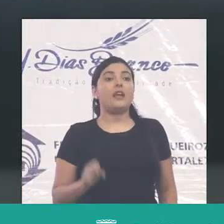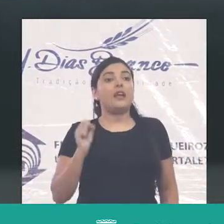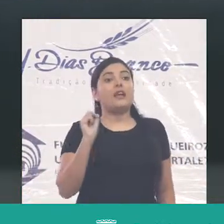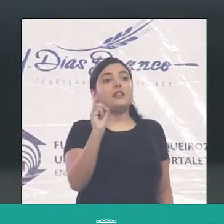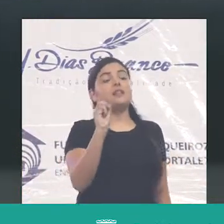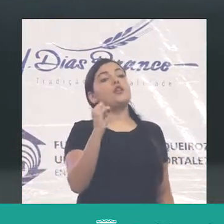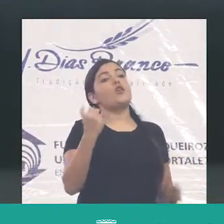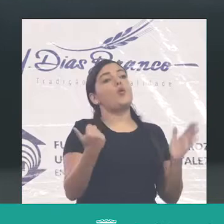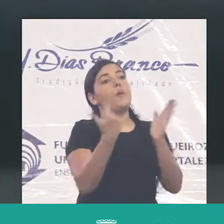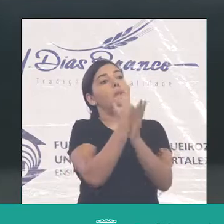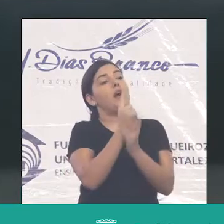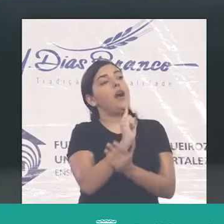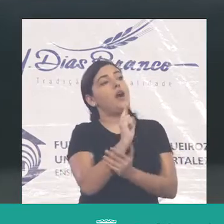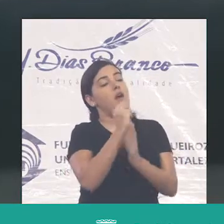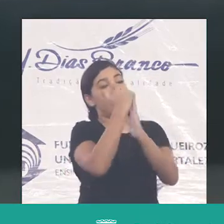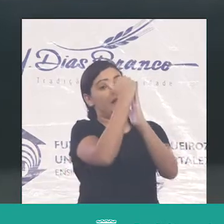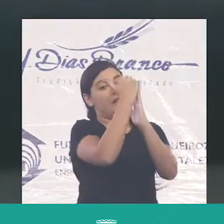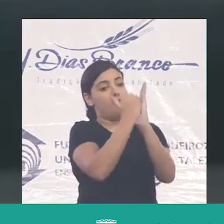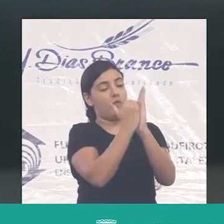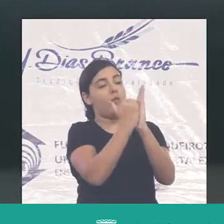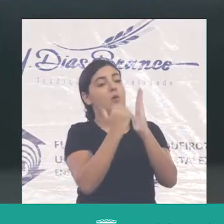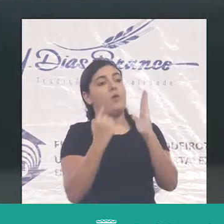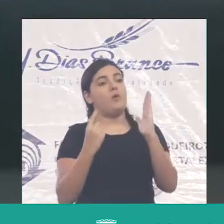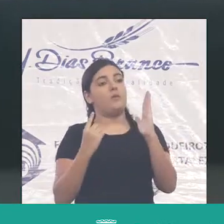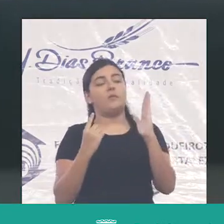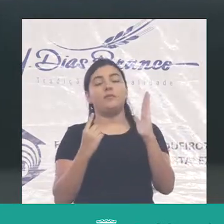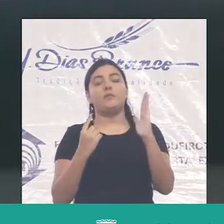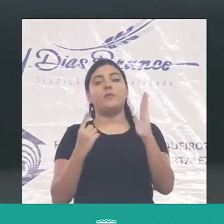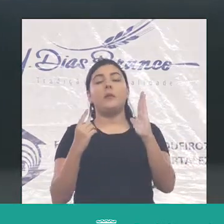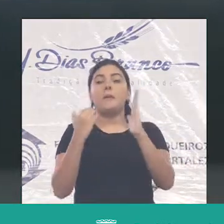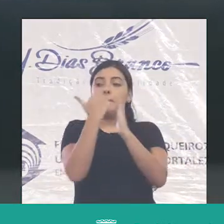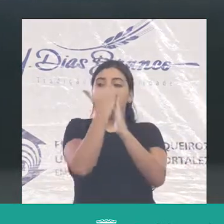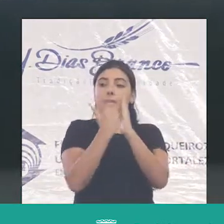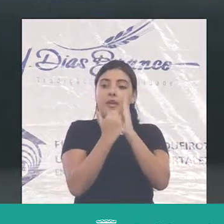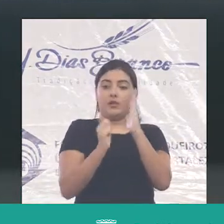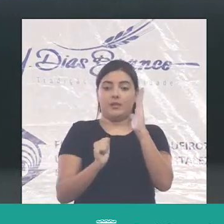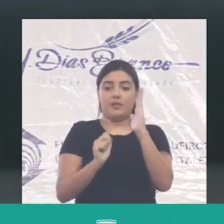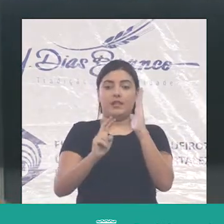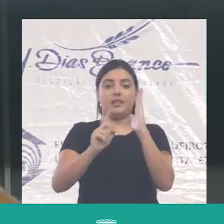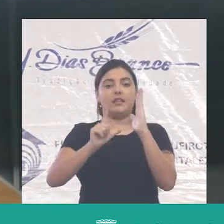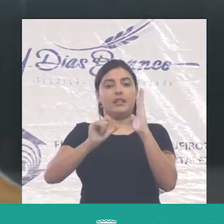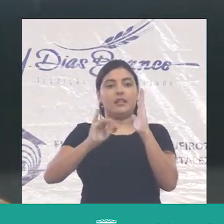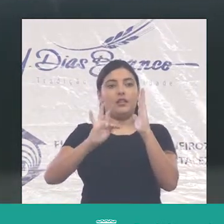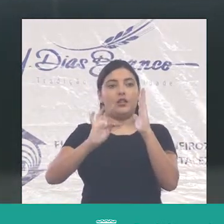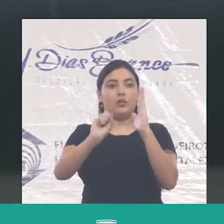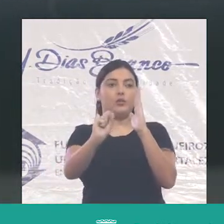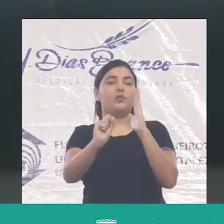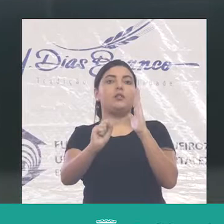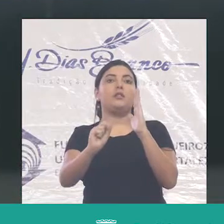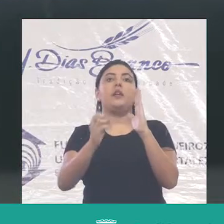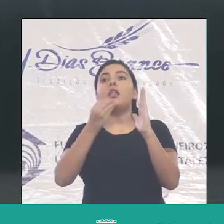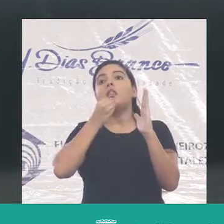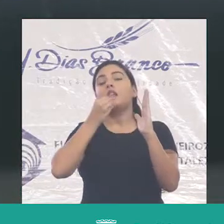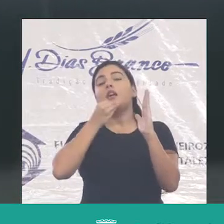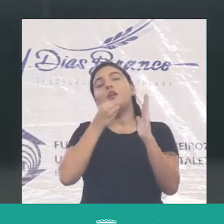eu comprasse uma lata a menos, 270 menos 15 litros, só